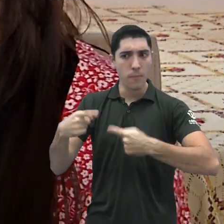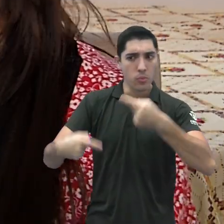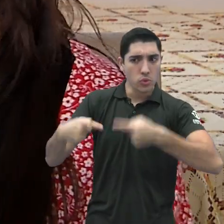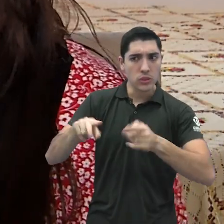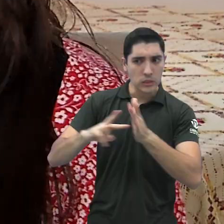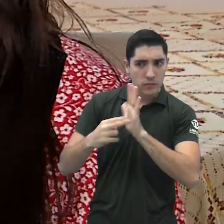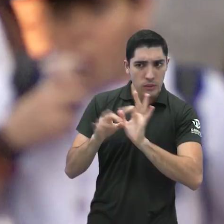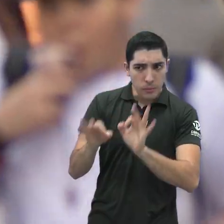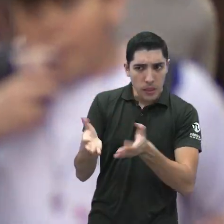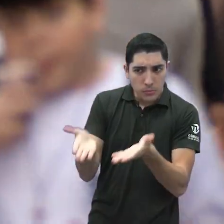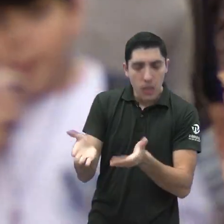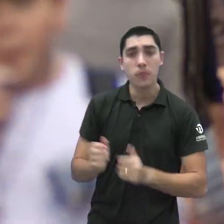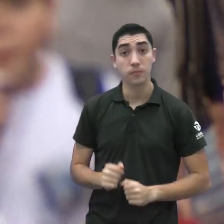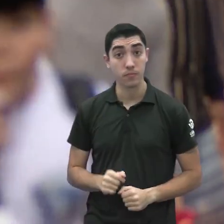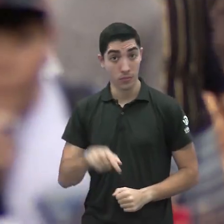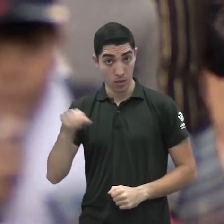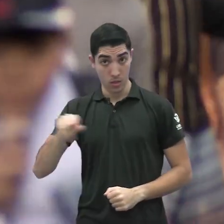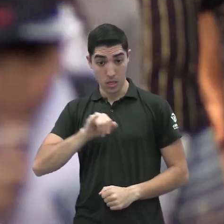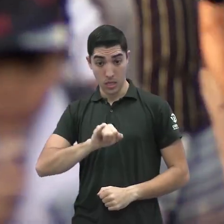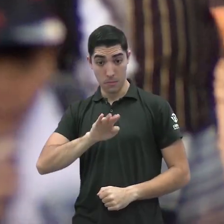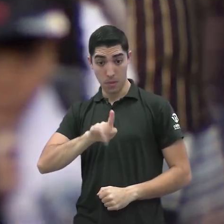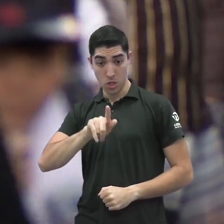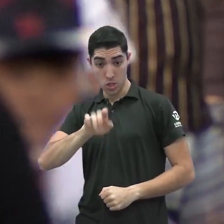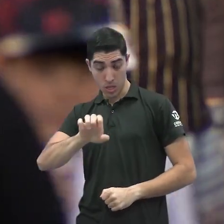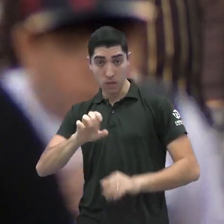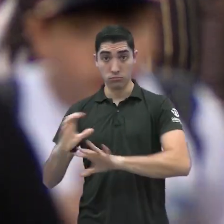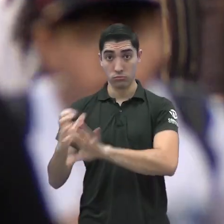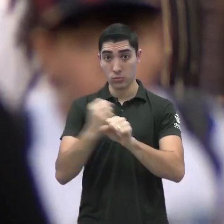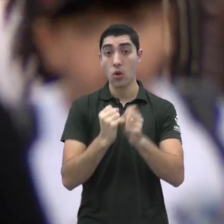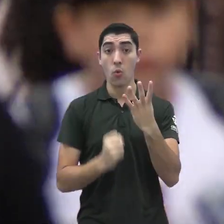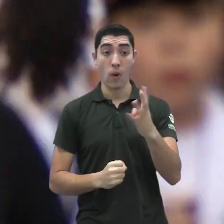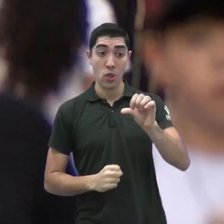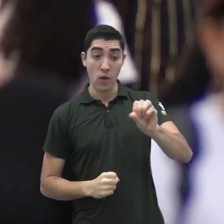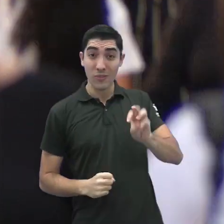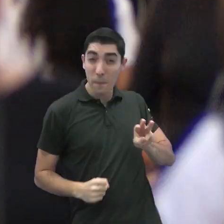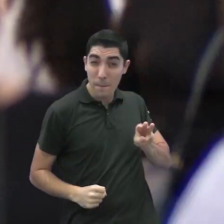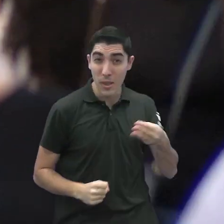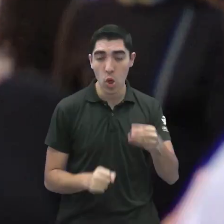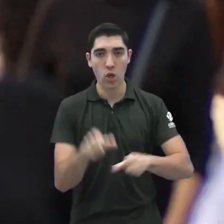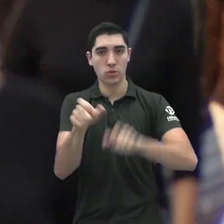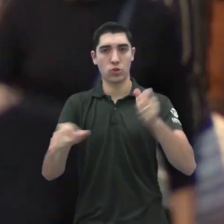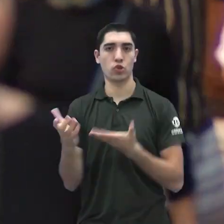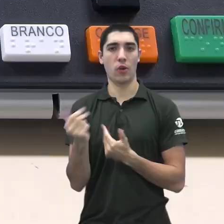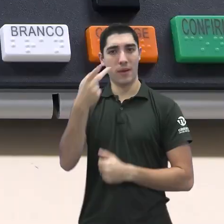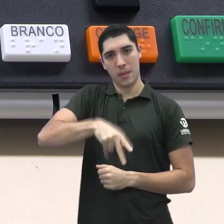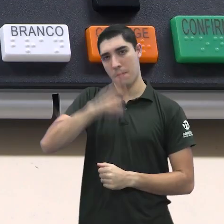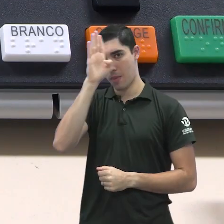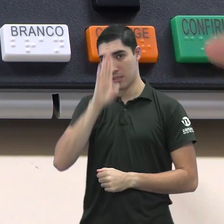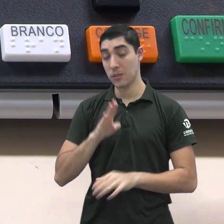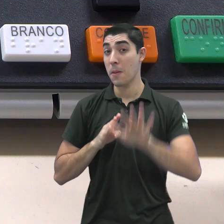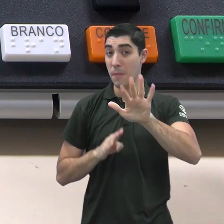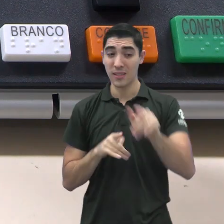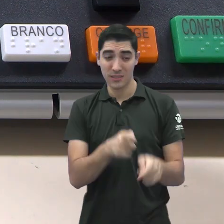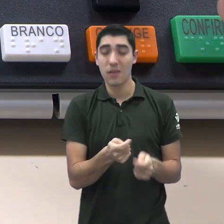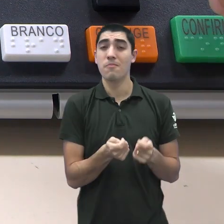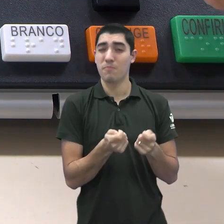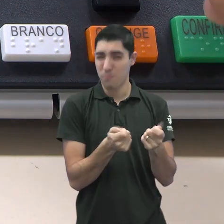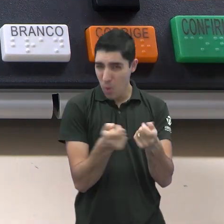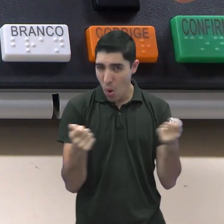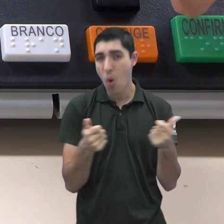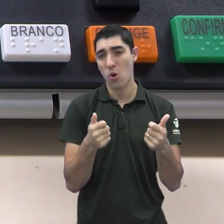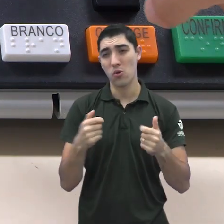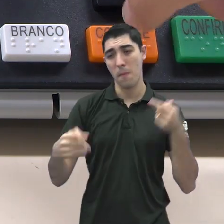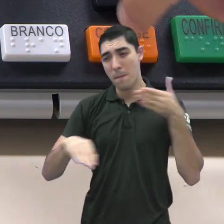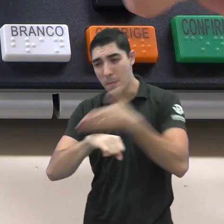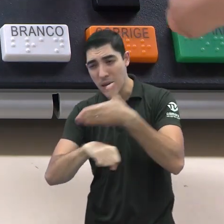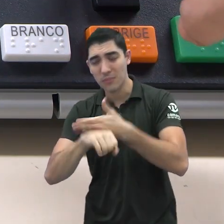aqui dentro de São José. Segundo o IBGE, os jovens somam mais de 47 milhões de pessoas no Brasil, mas um público que ainda permanece